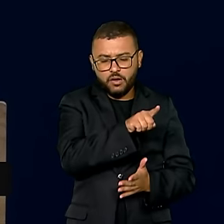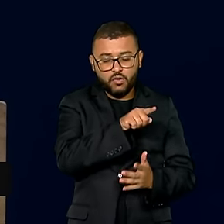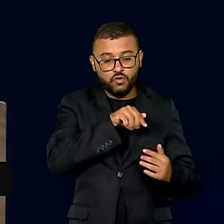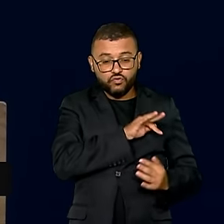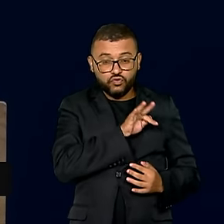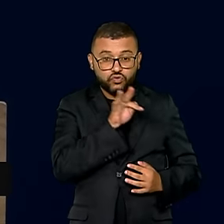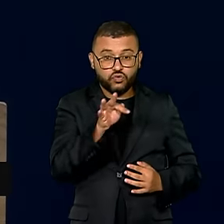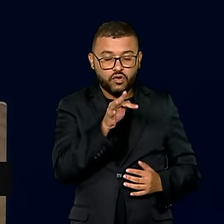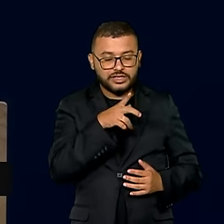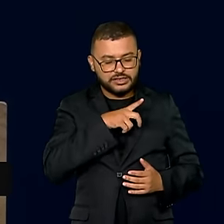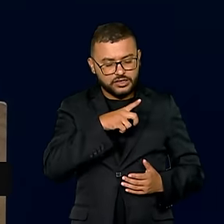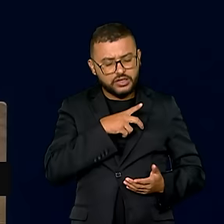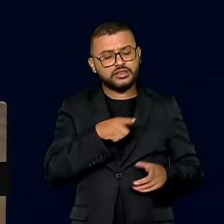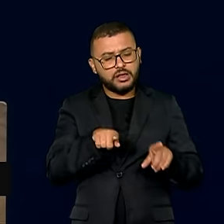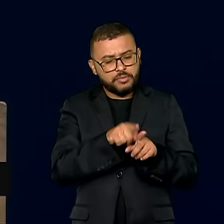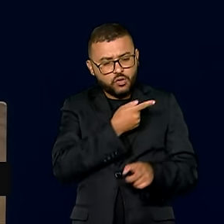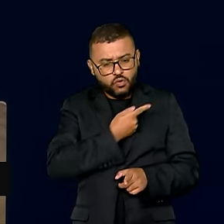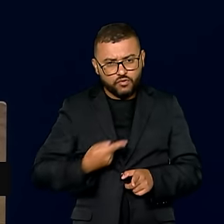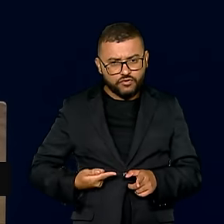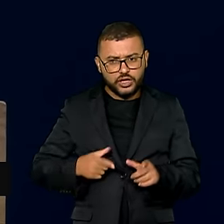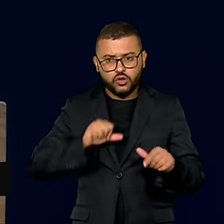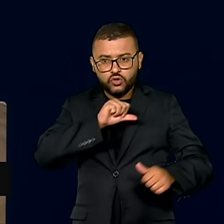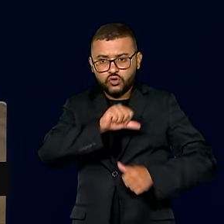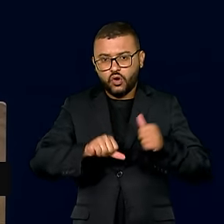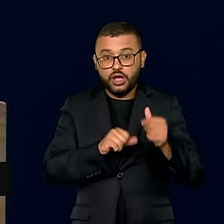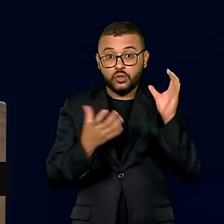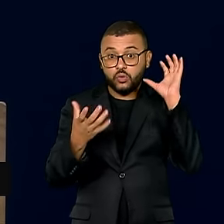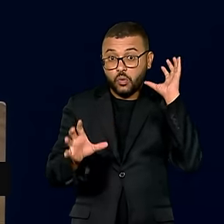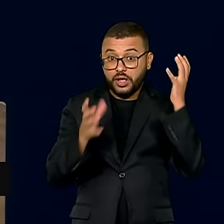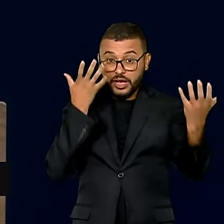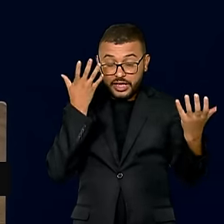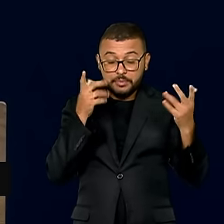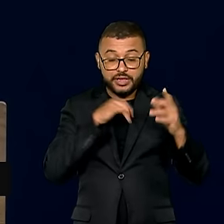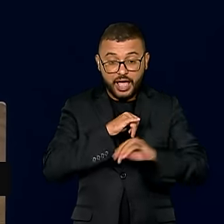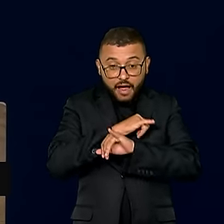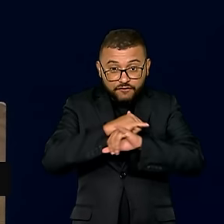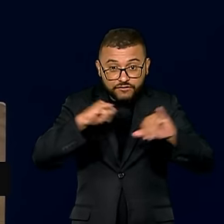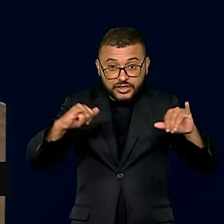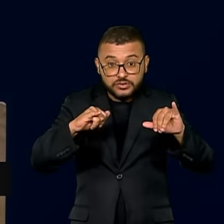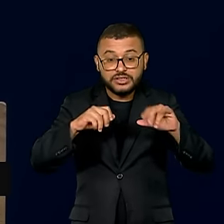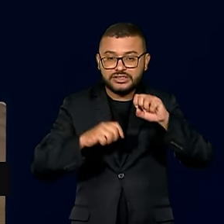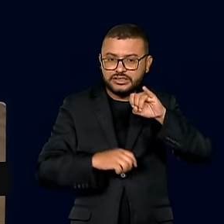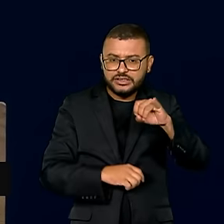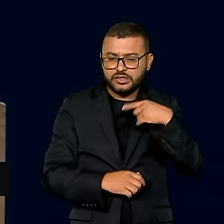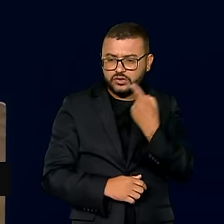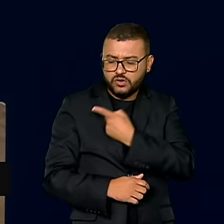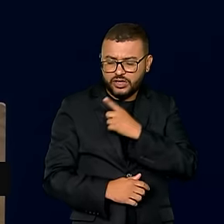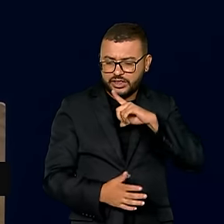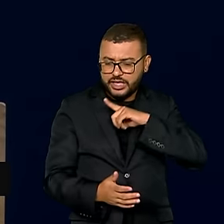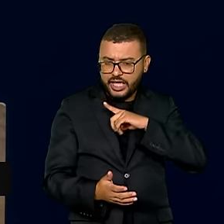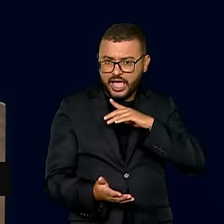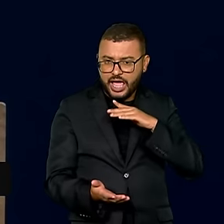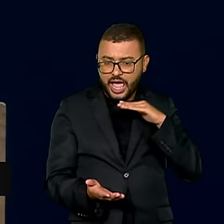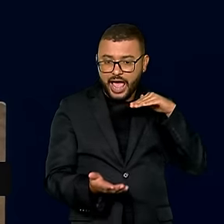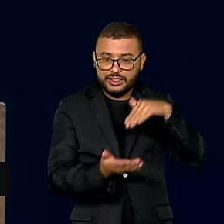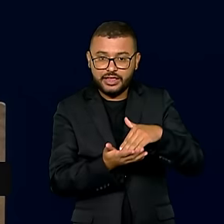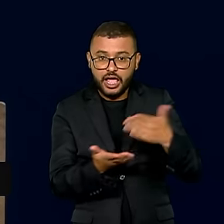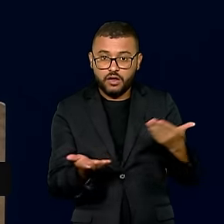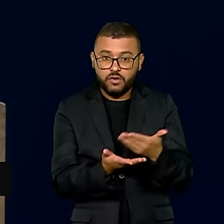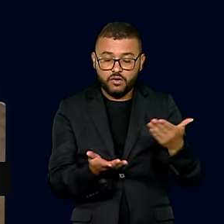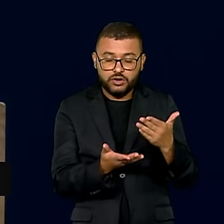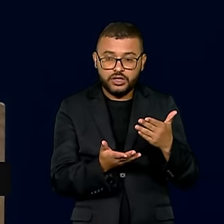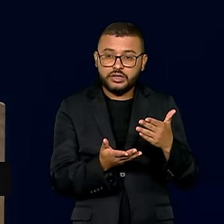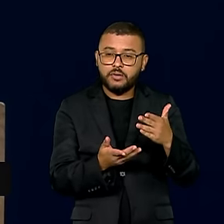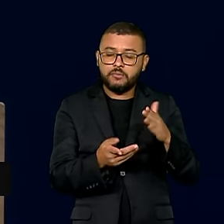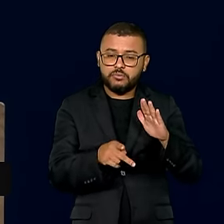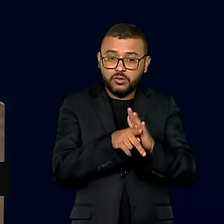painel intergovernamental sobre mudanças climáticas alertou que temos somente até o final desta década